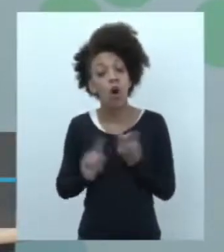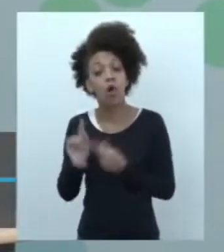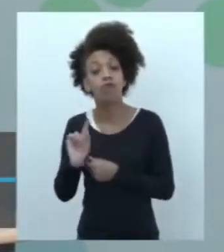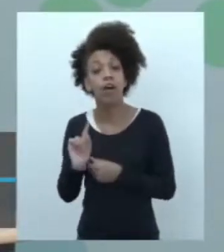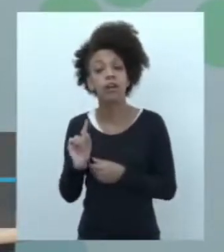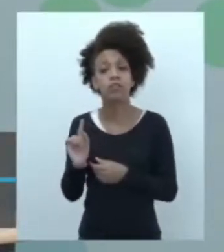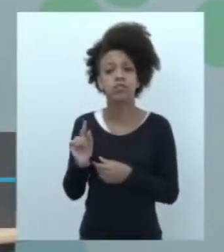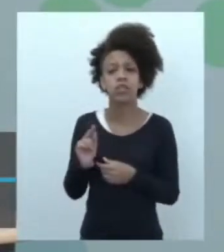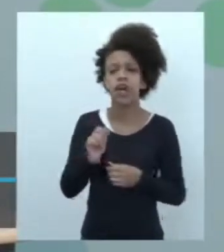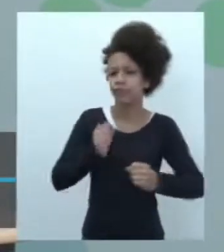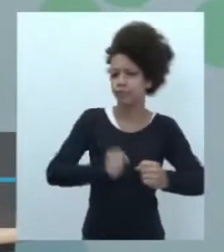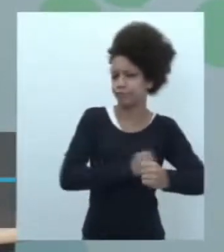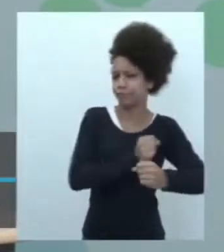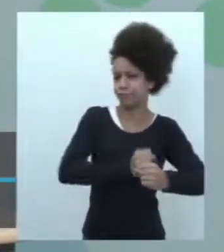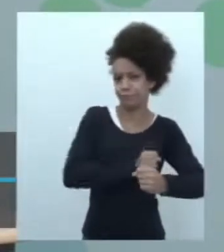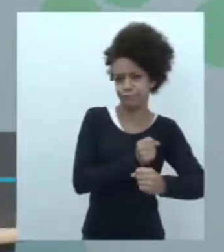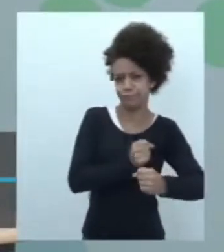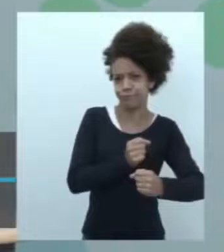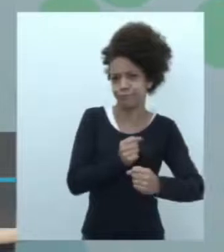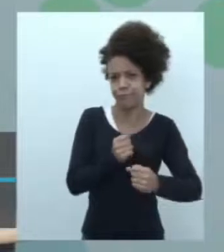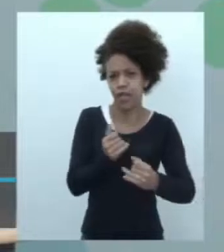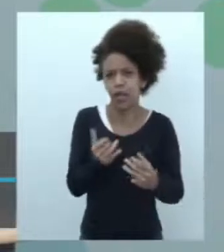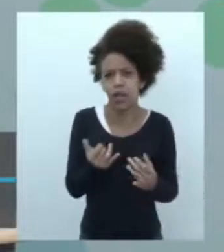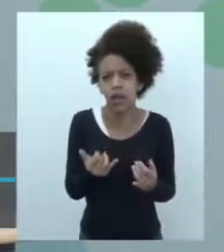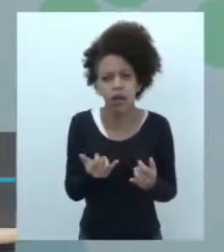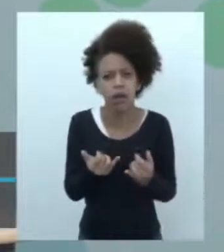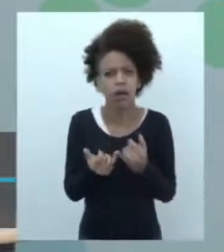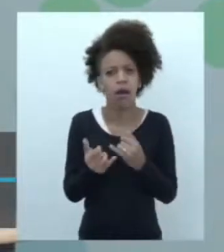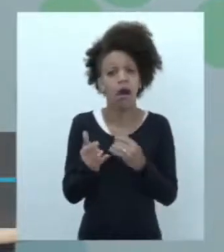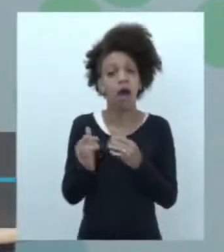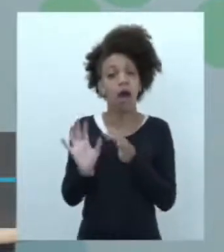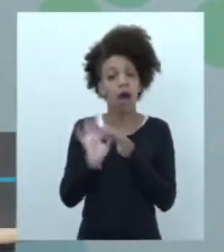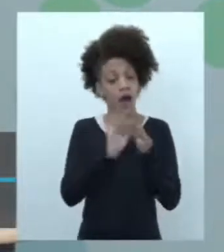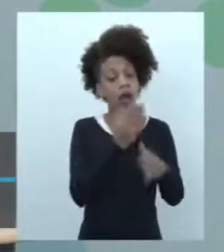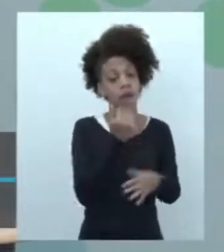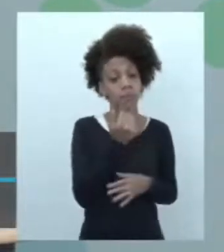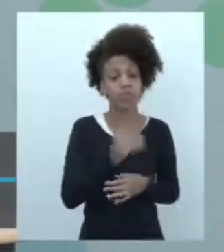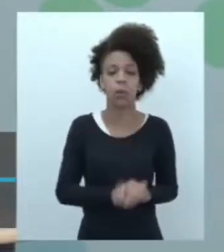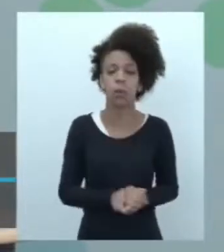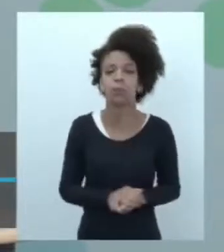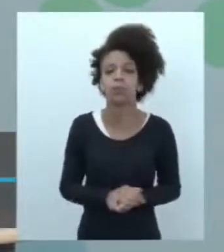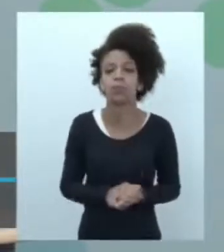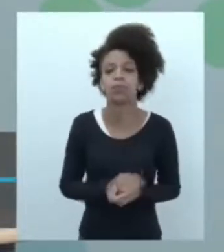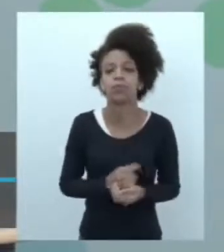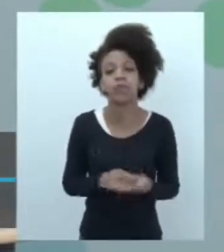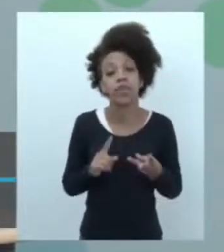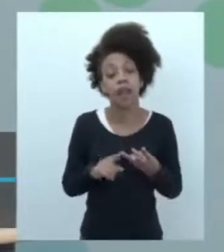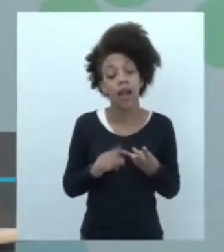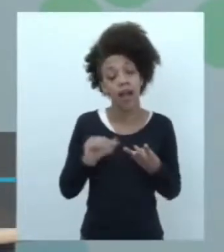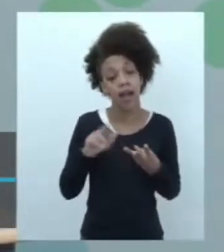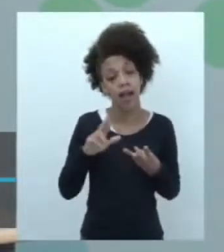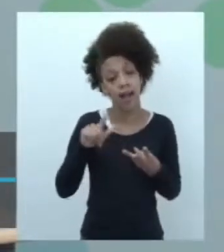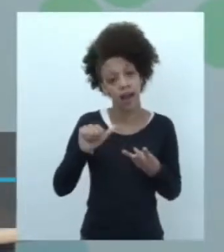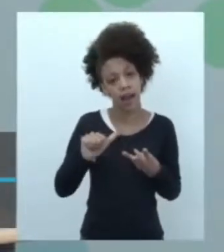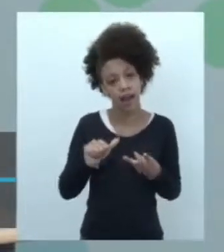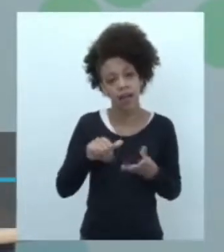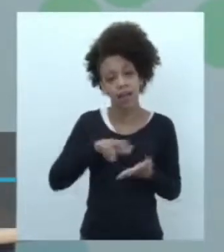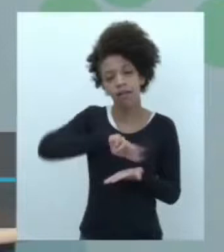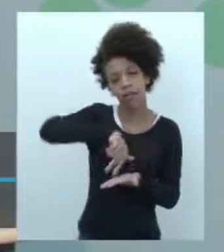colocaram gastronomia. Então, apareceu muito assuntos relacionados à alimentação. A Carla colocou